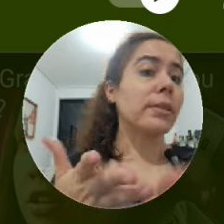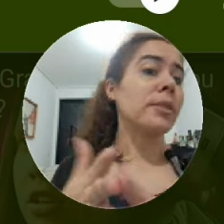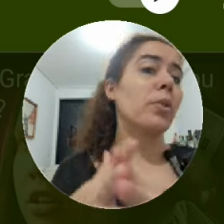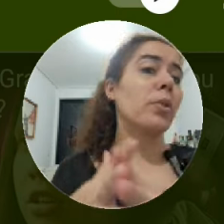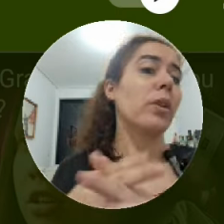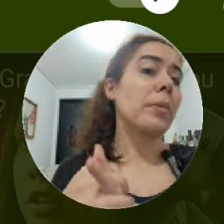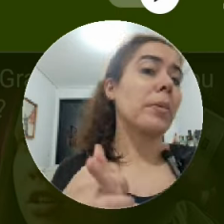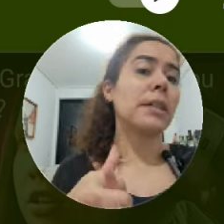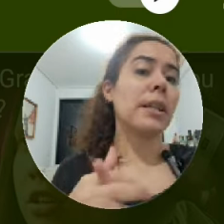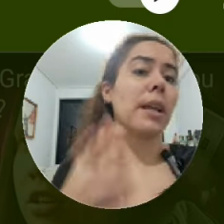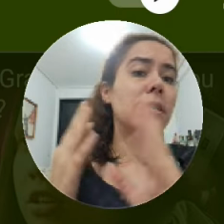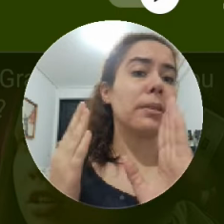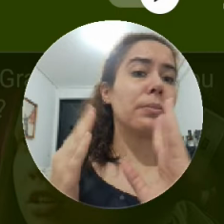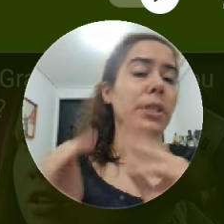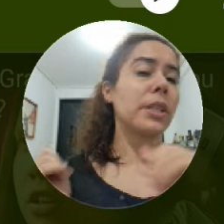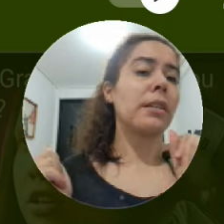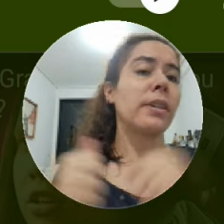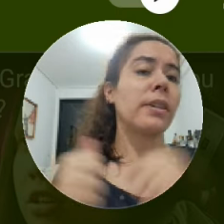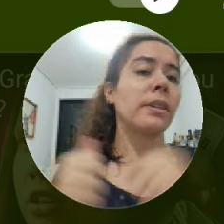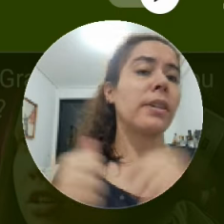das polêmicas que essa